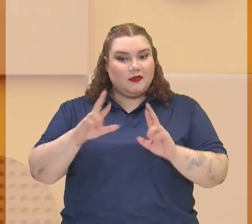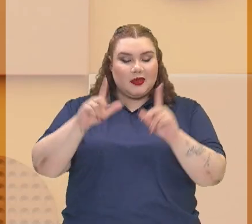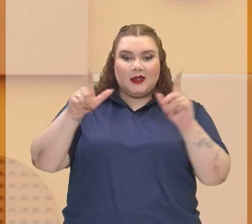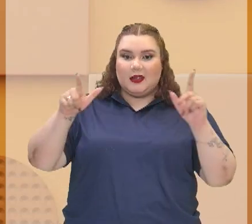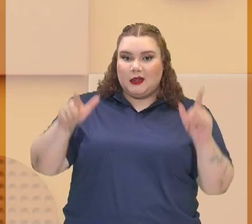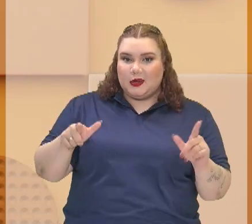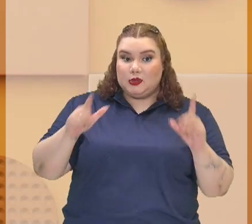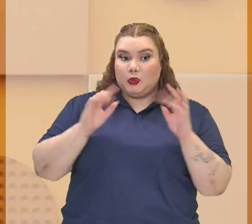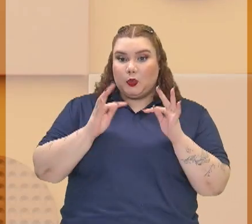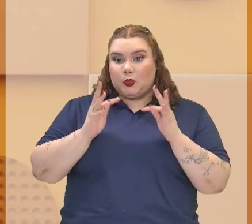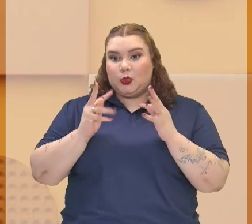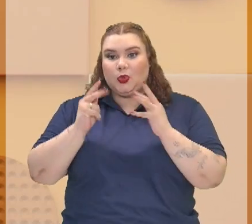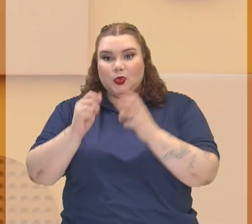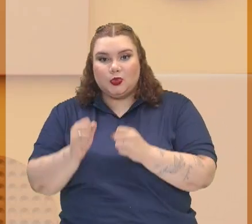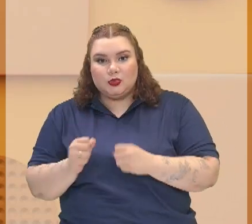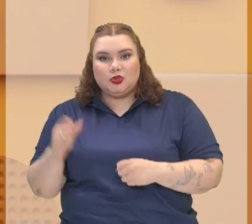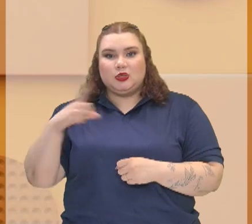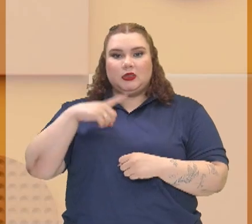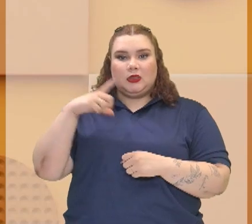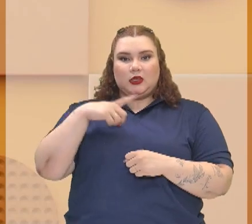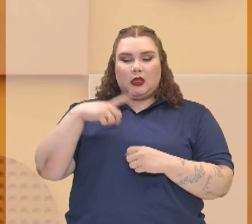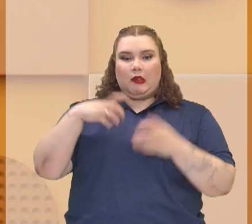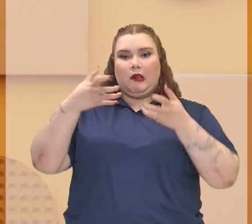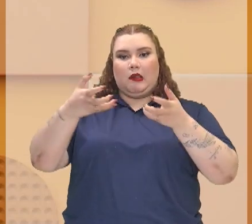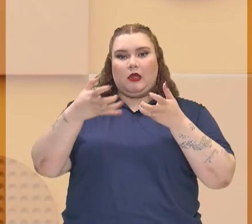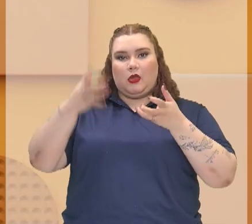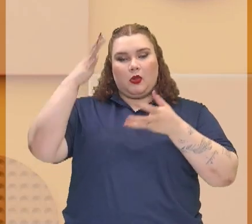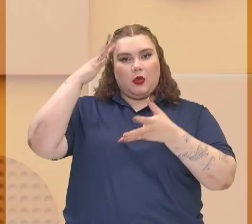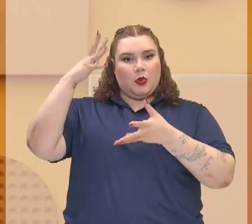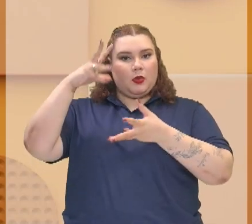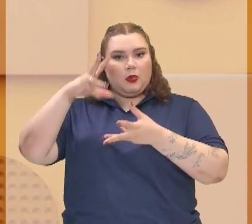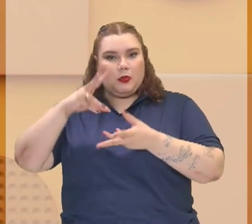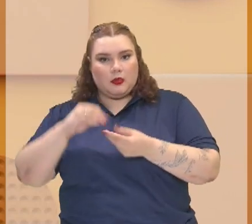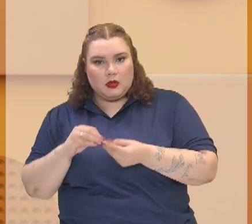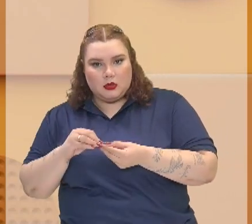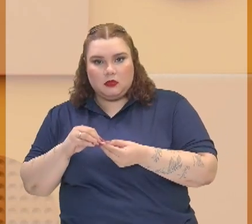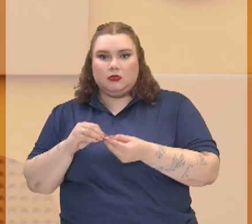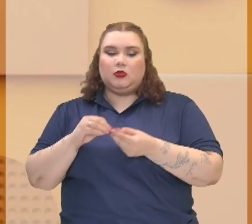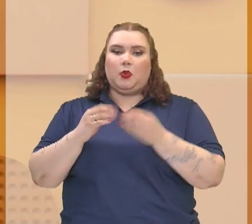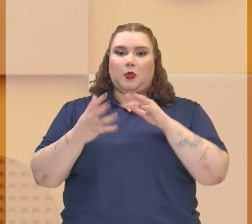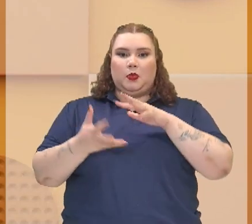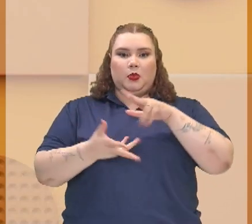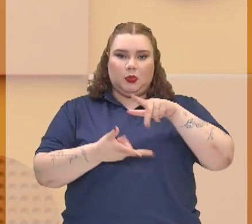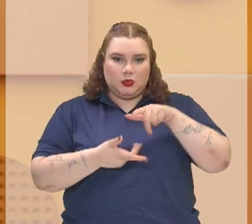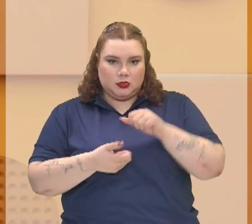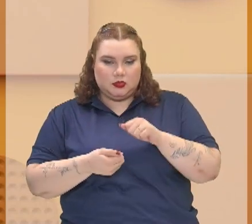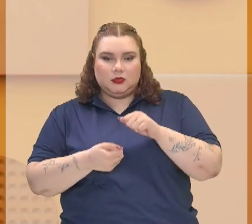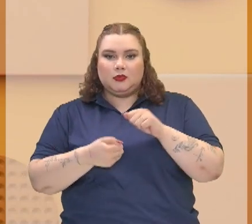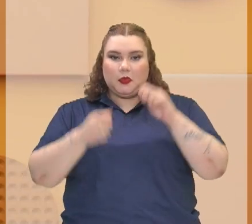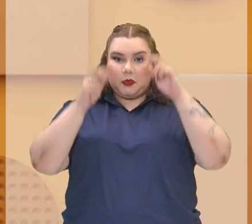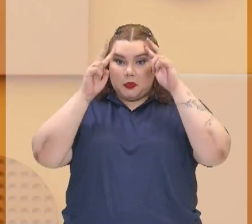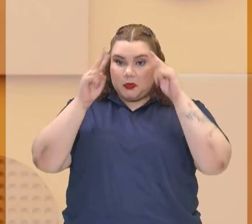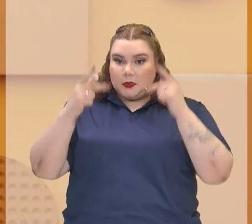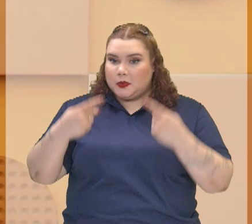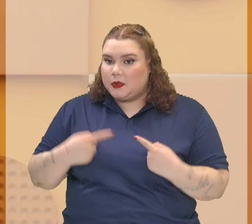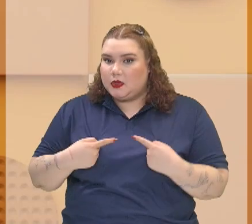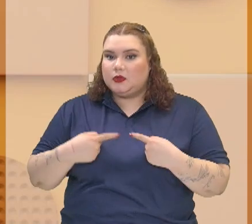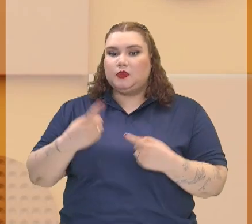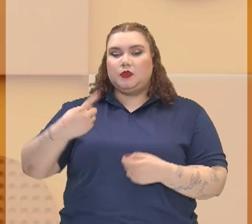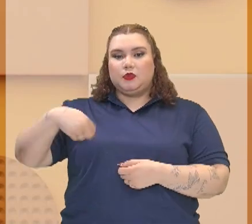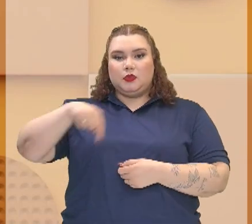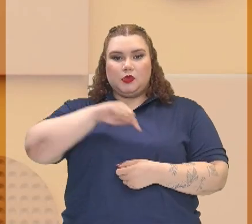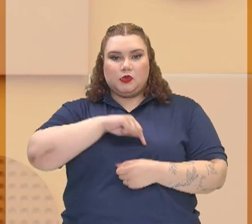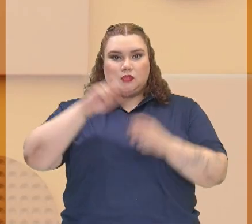Todos estão em busca de compreender o quê? O mundo, o ser humano, como nós,